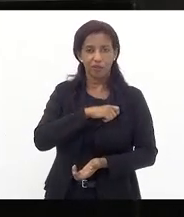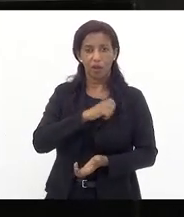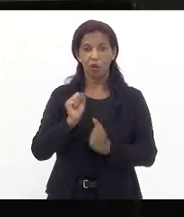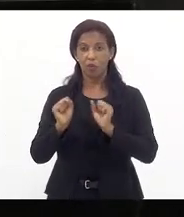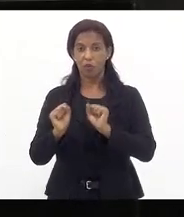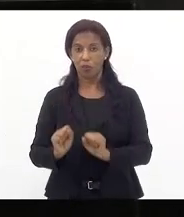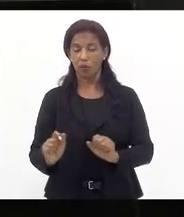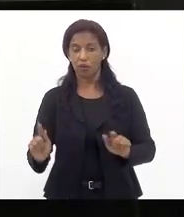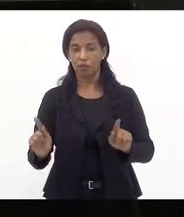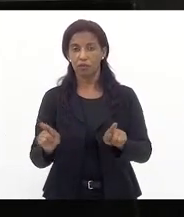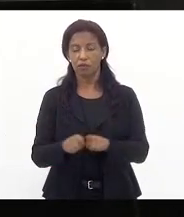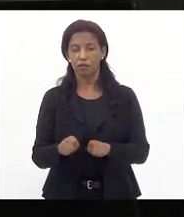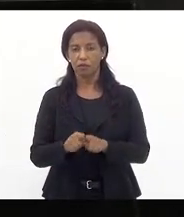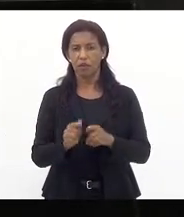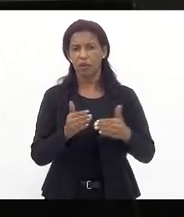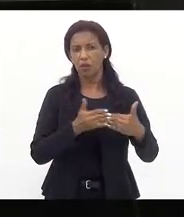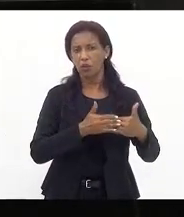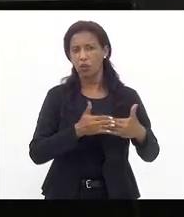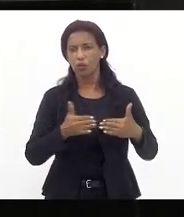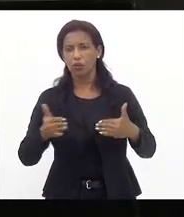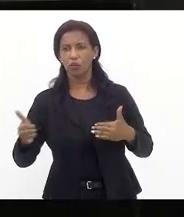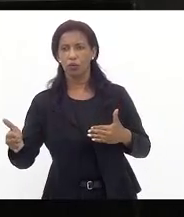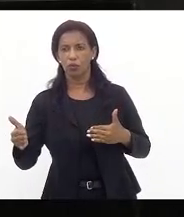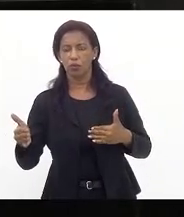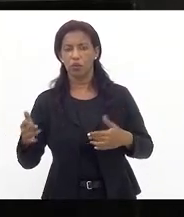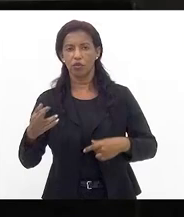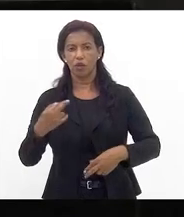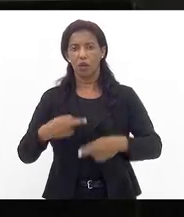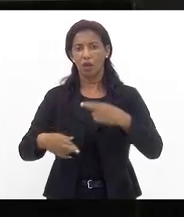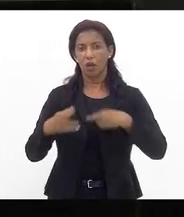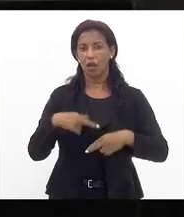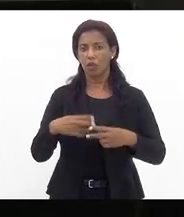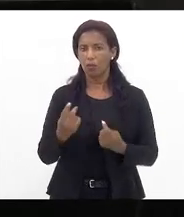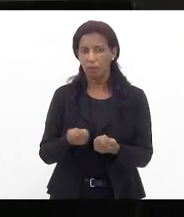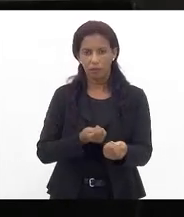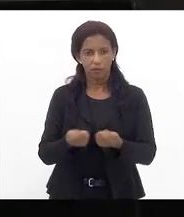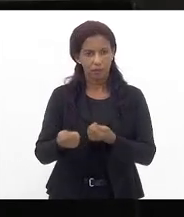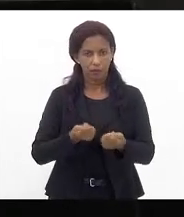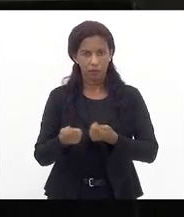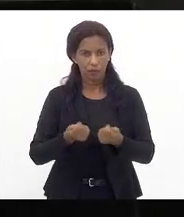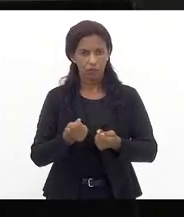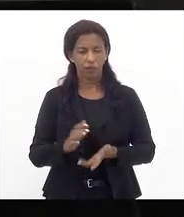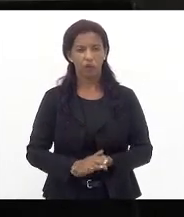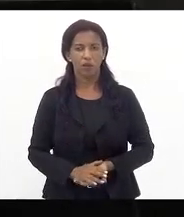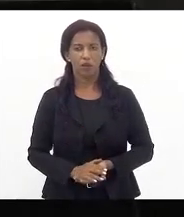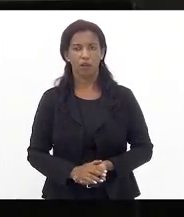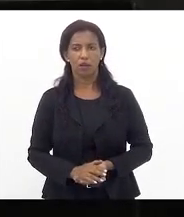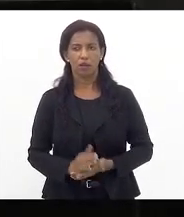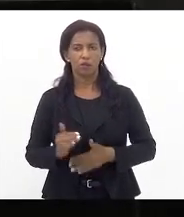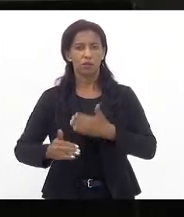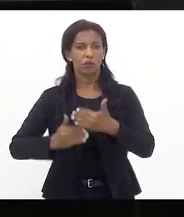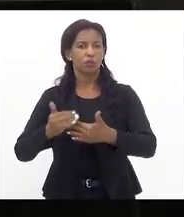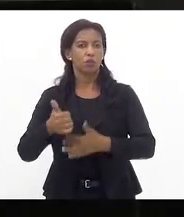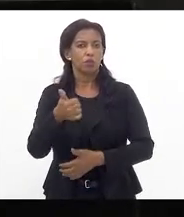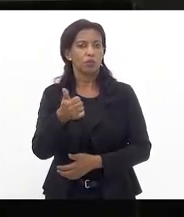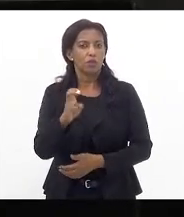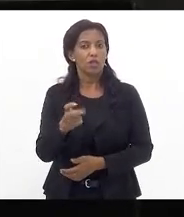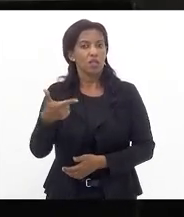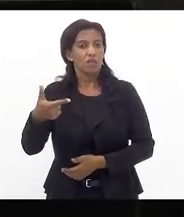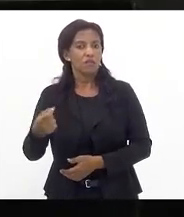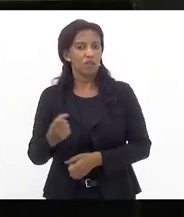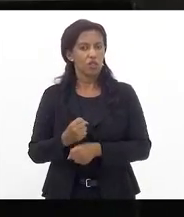possa, durante a retomada econômica, nos próximos 15, 20